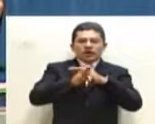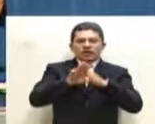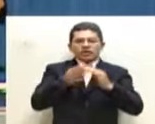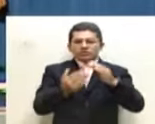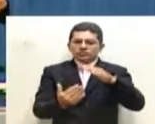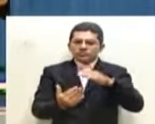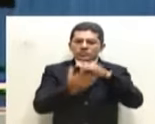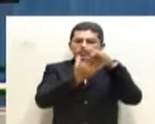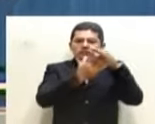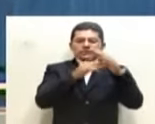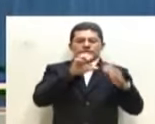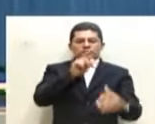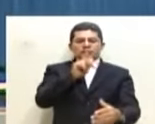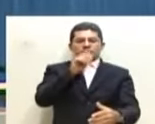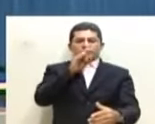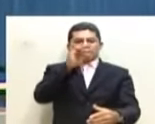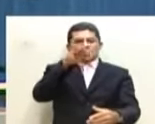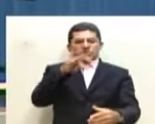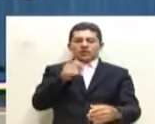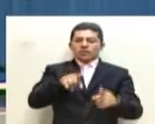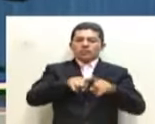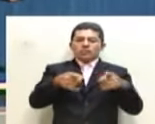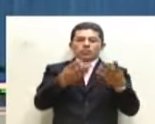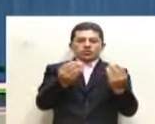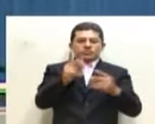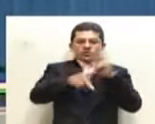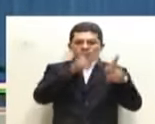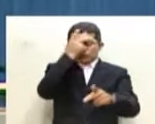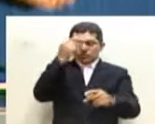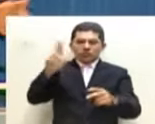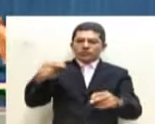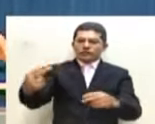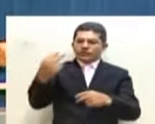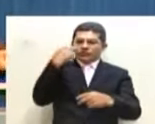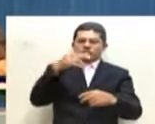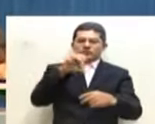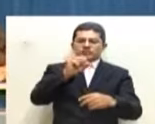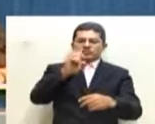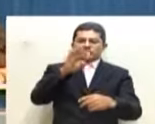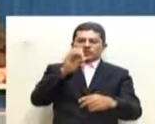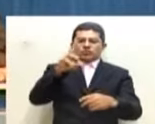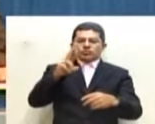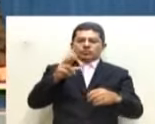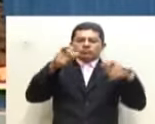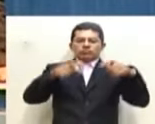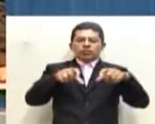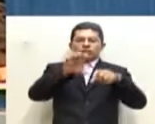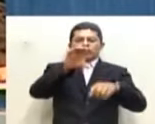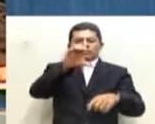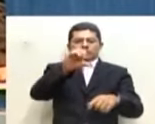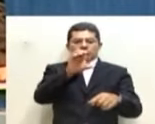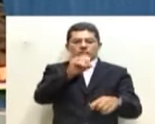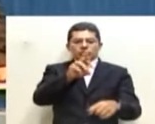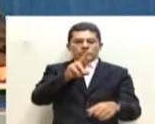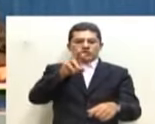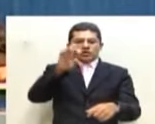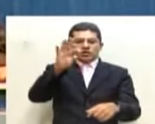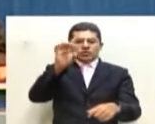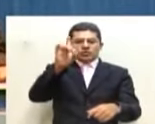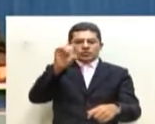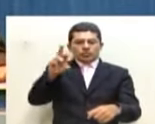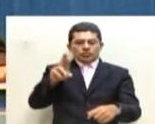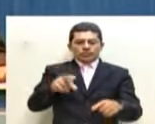Então, muitas pessoas nunca me viram passar no seu setor, nunca me viram passar no seu corredor, mas o meu